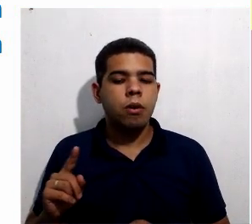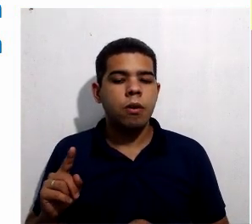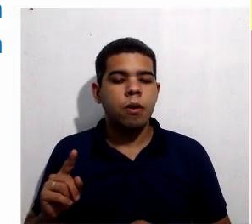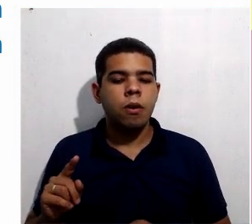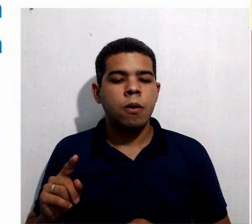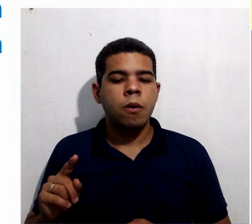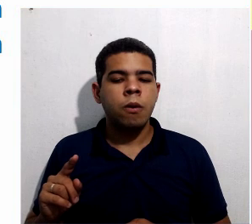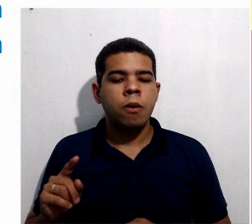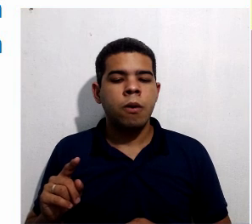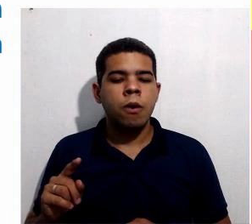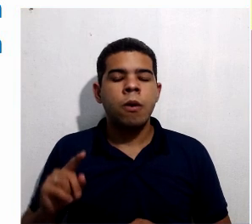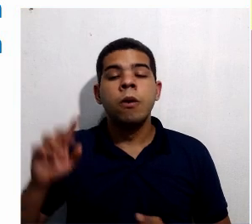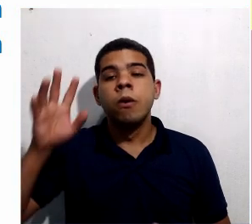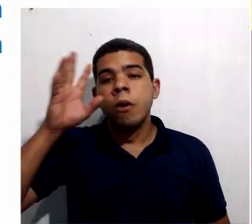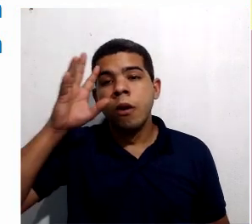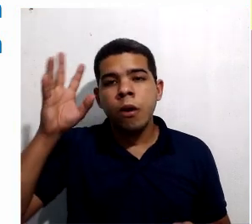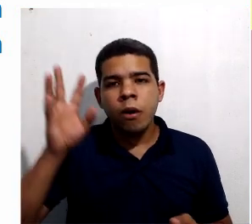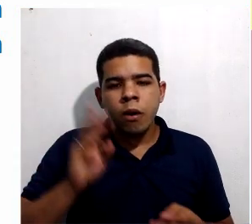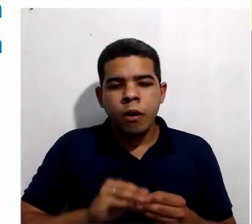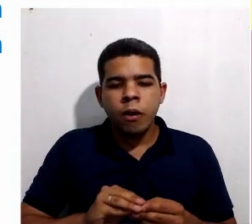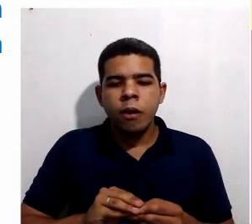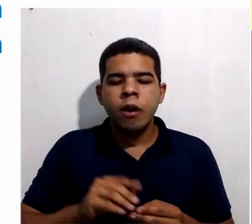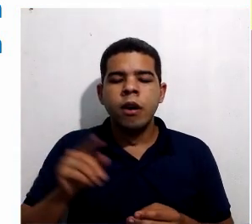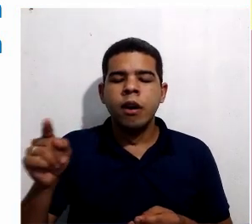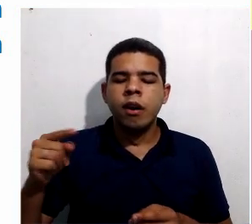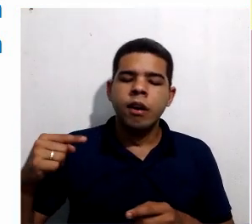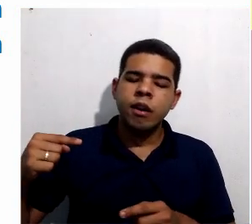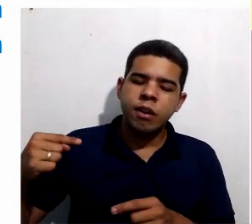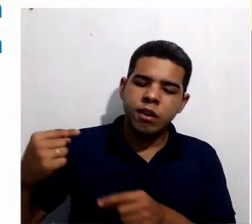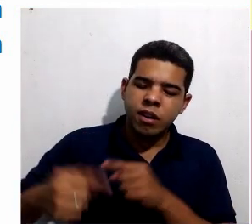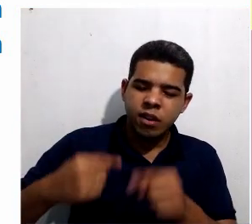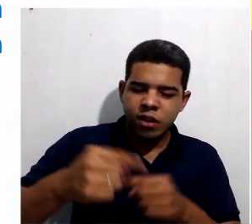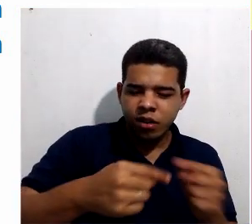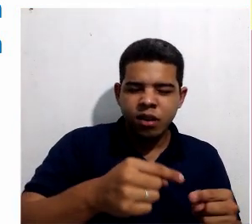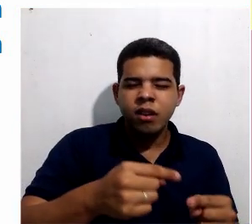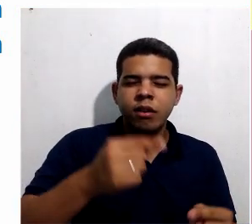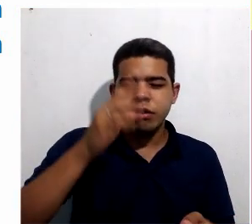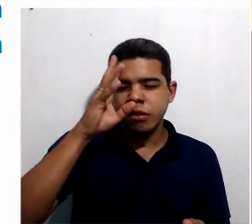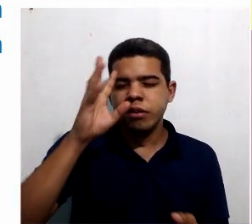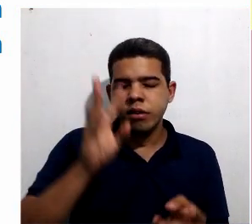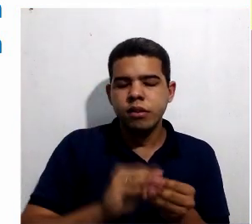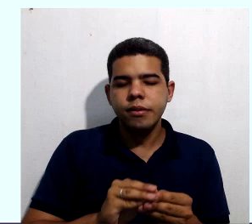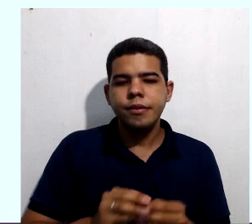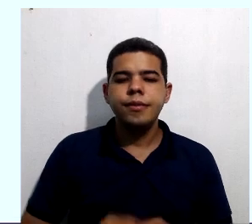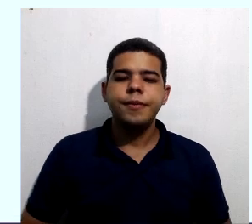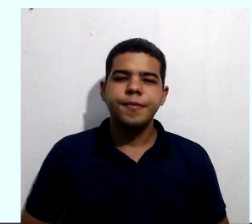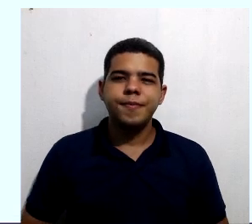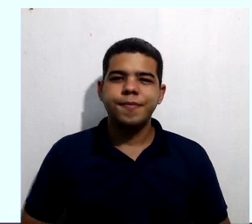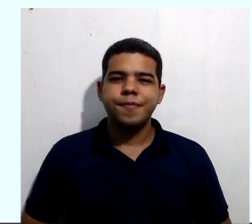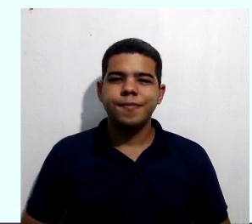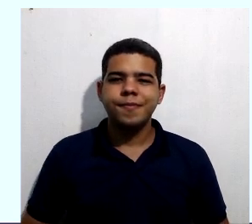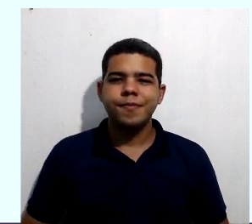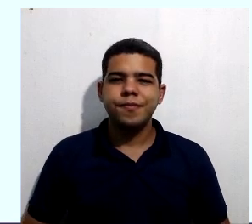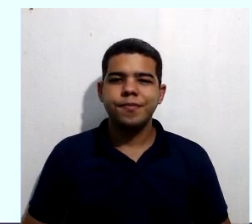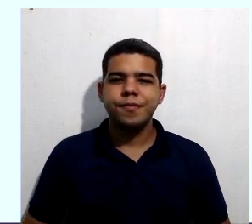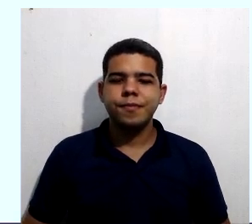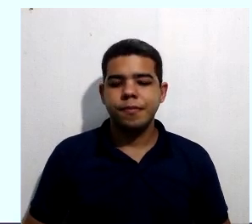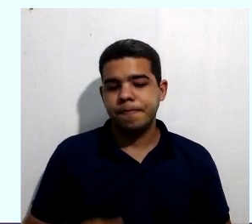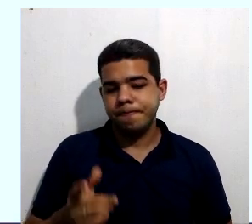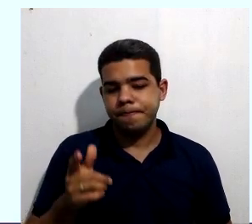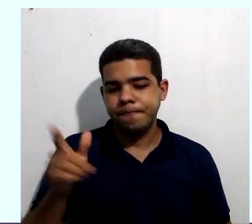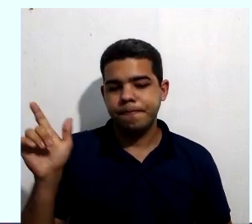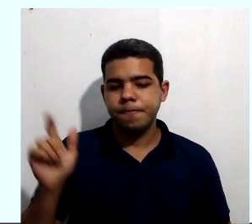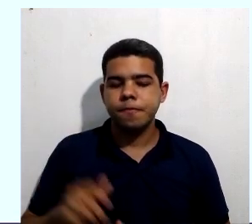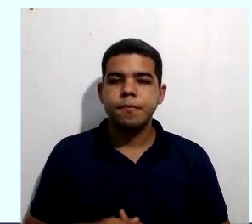anteriores, podemos afirmar que essa é uma sequência não recursiva. Ok? Vamos agora